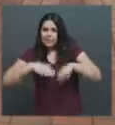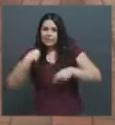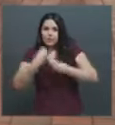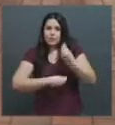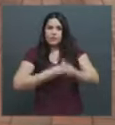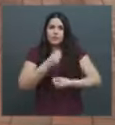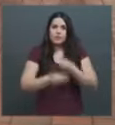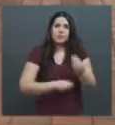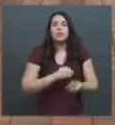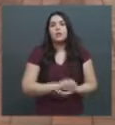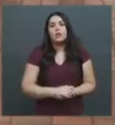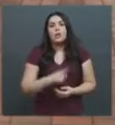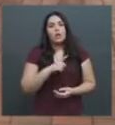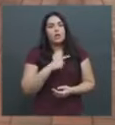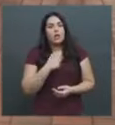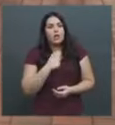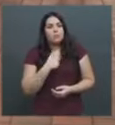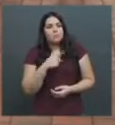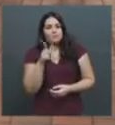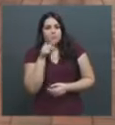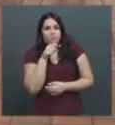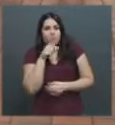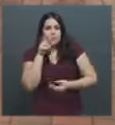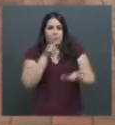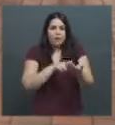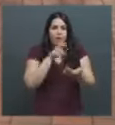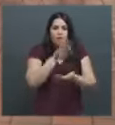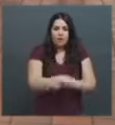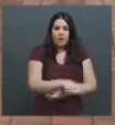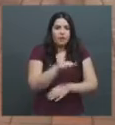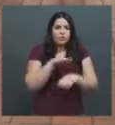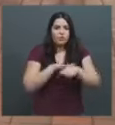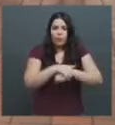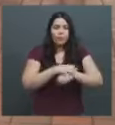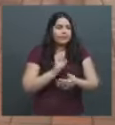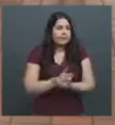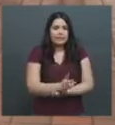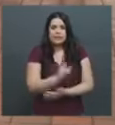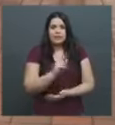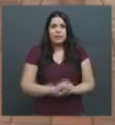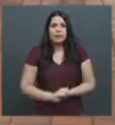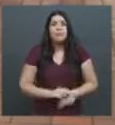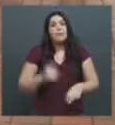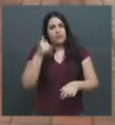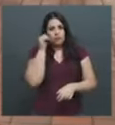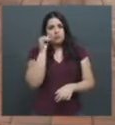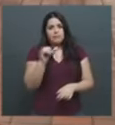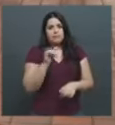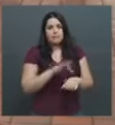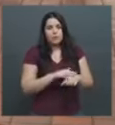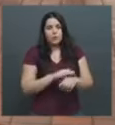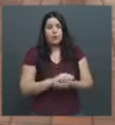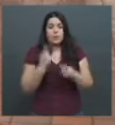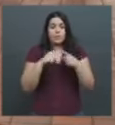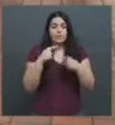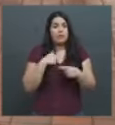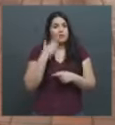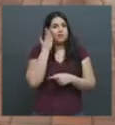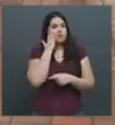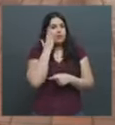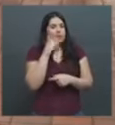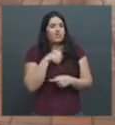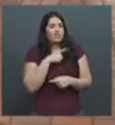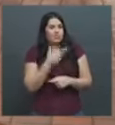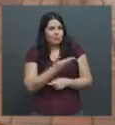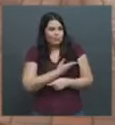Não, normalmente eu tomo água de manhã, à tarde, à noite, em todos os momentos, justamente para prevenir, porque eu sei que tive já